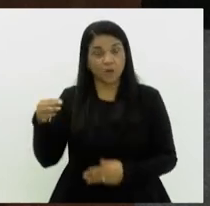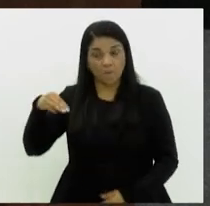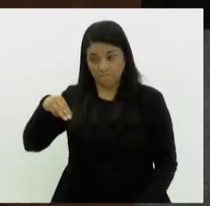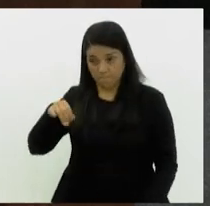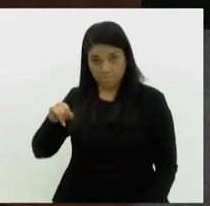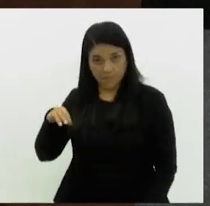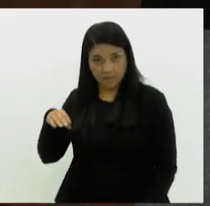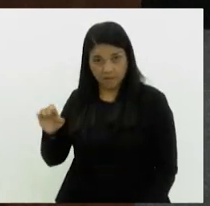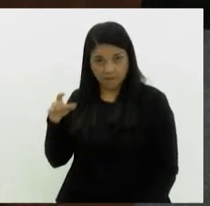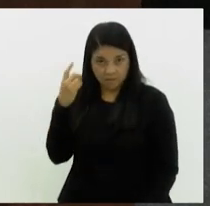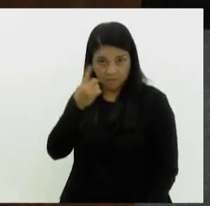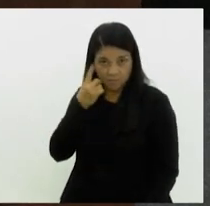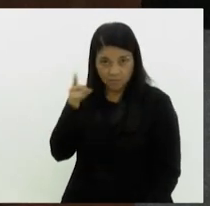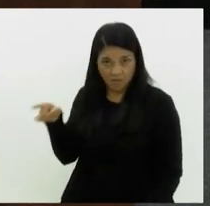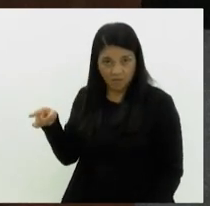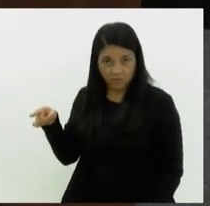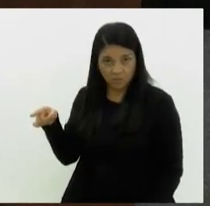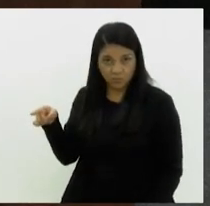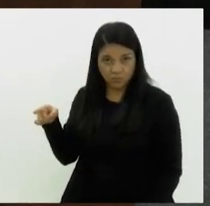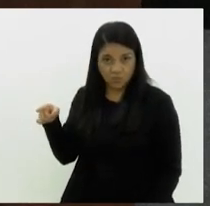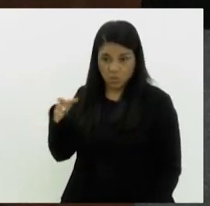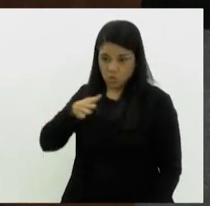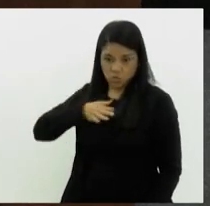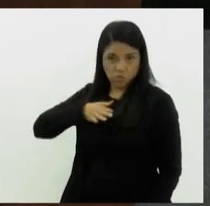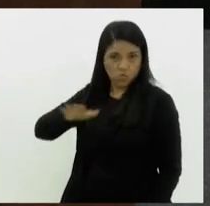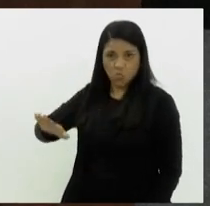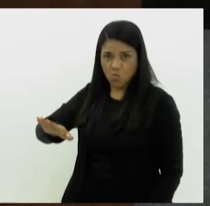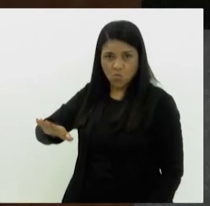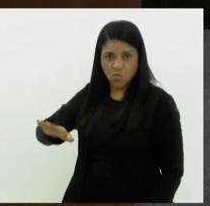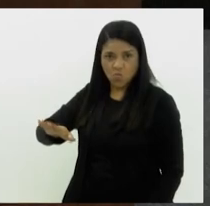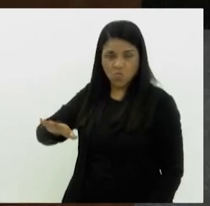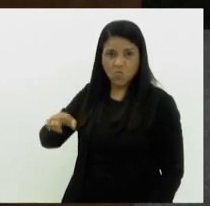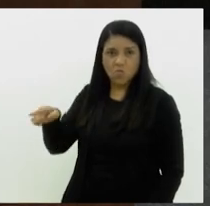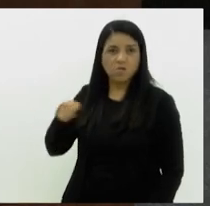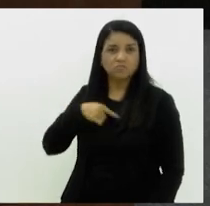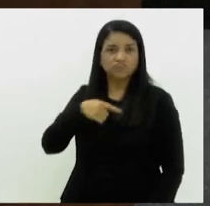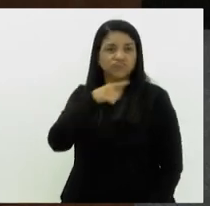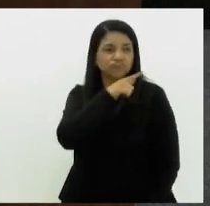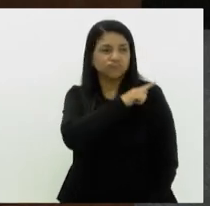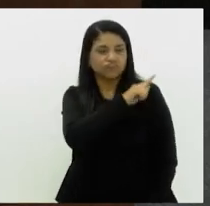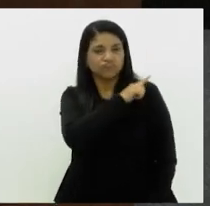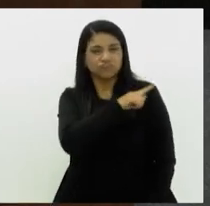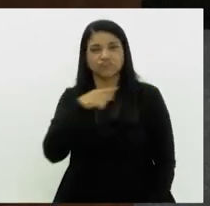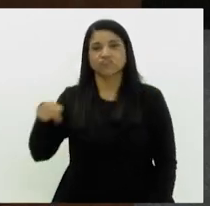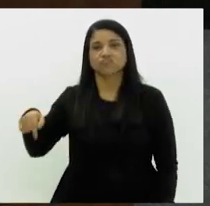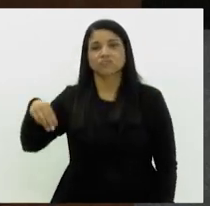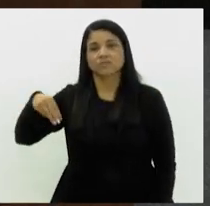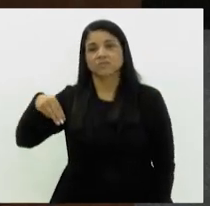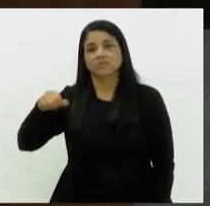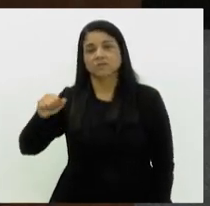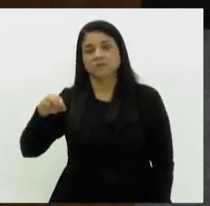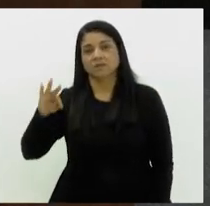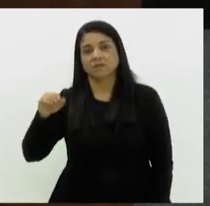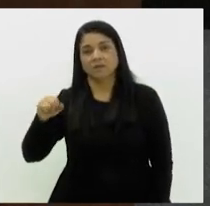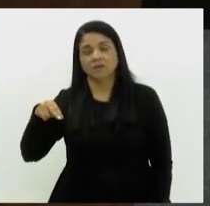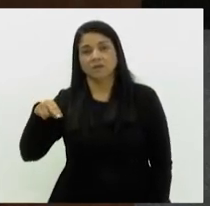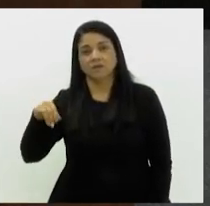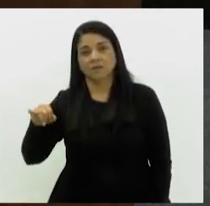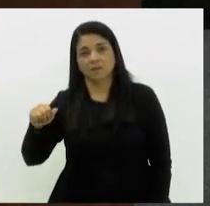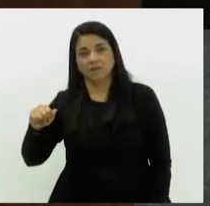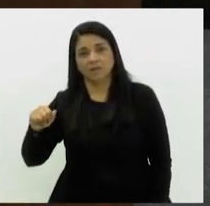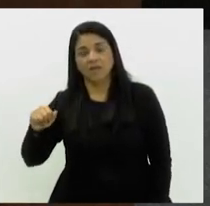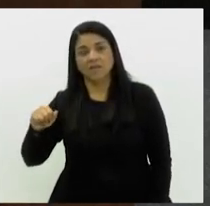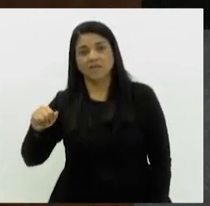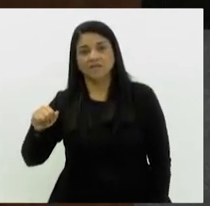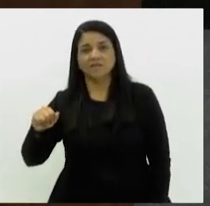abomina essa gestão translocada do Netanyahu. Mas nem por causa disso ele